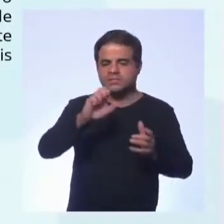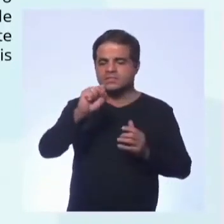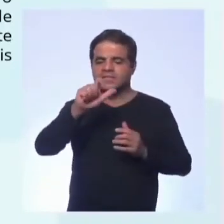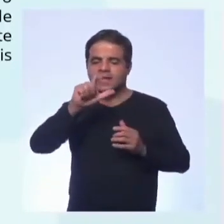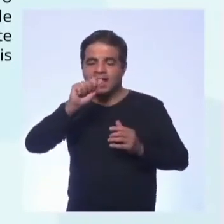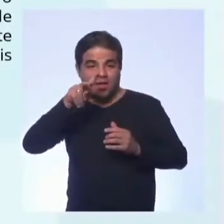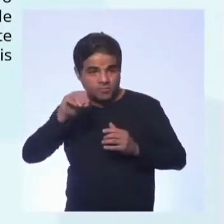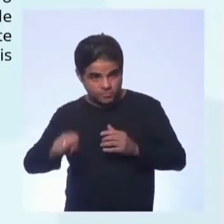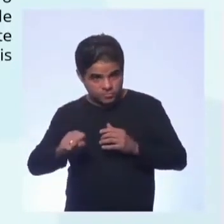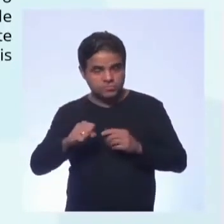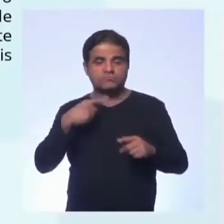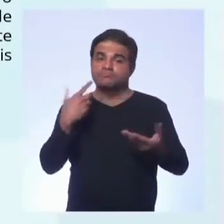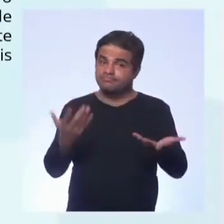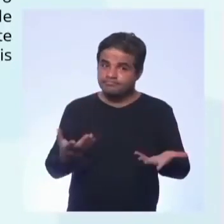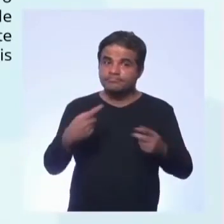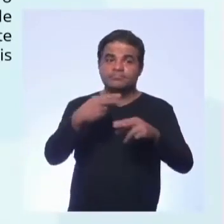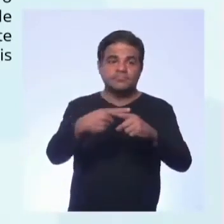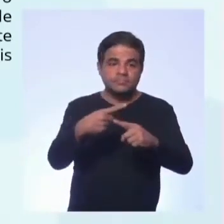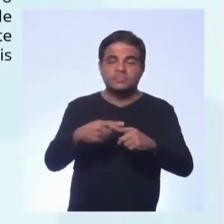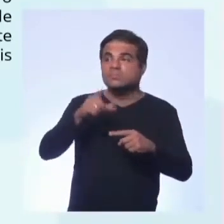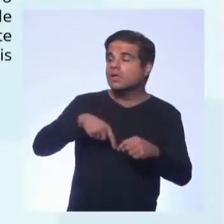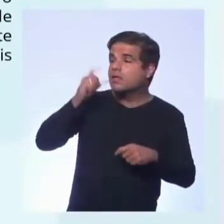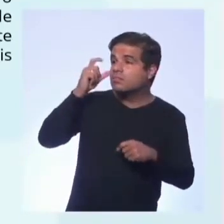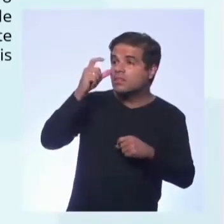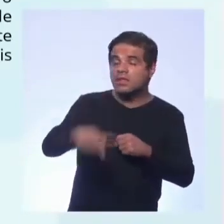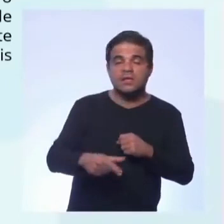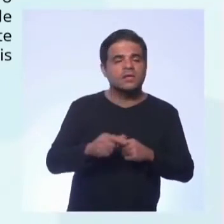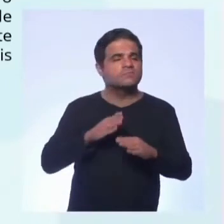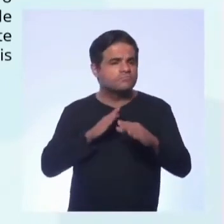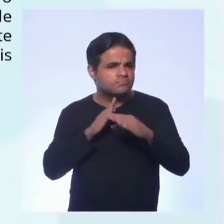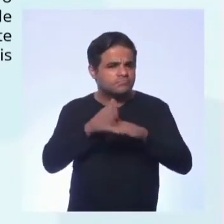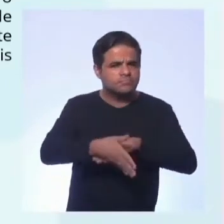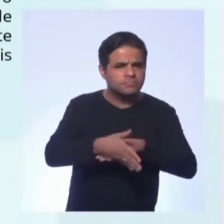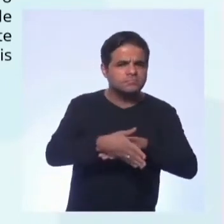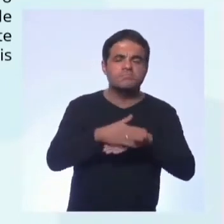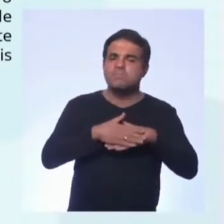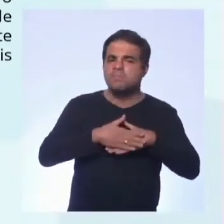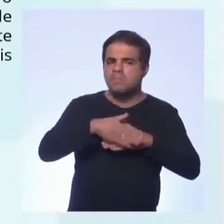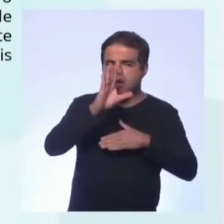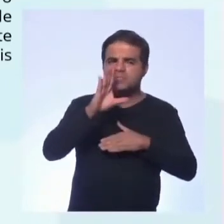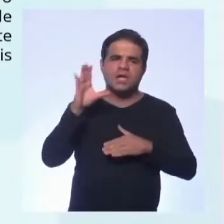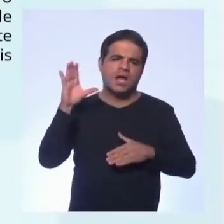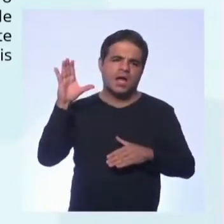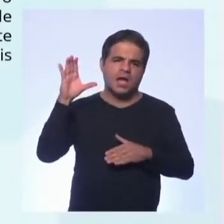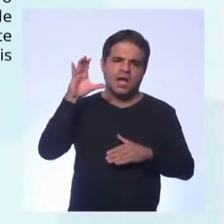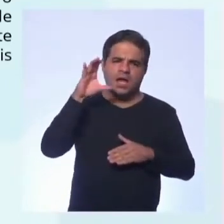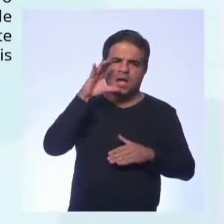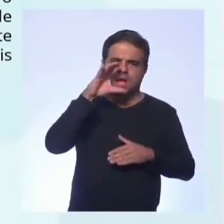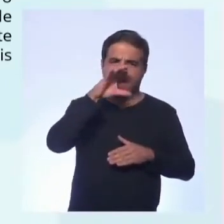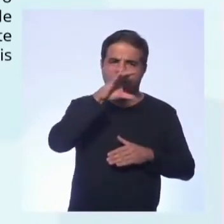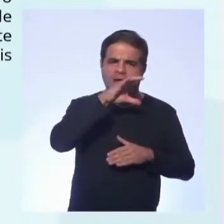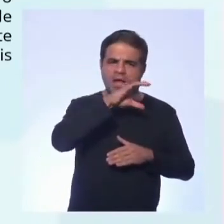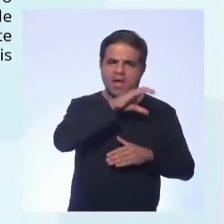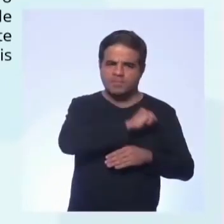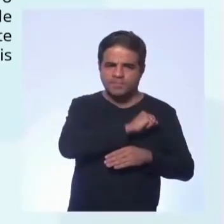eslavos, justamente por ter interesse a um acesso mais rápido no